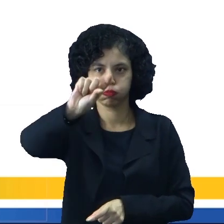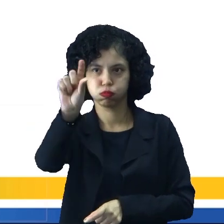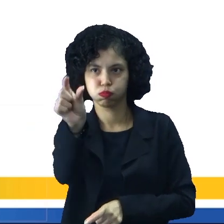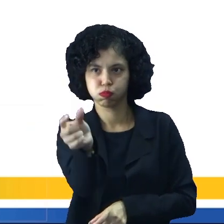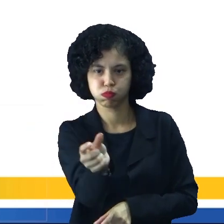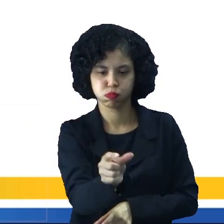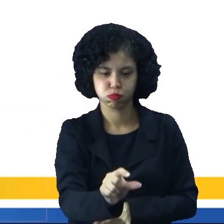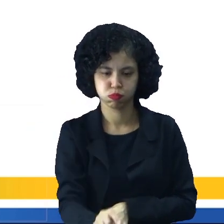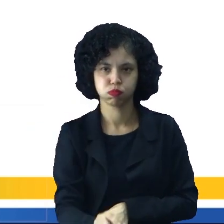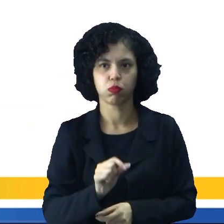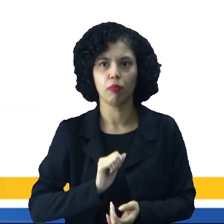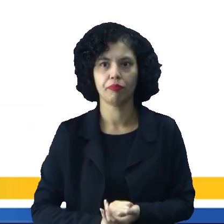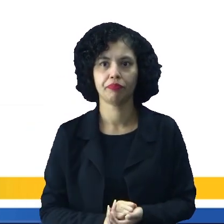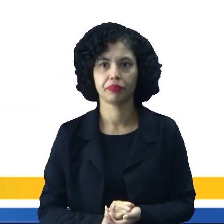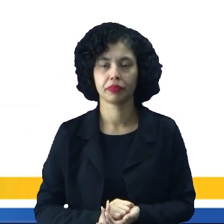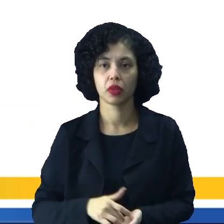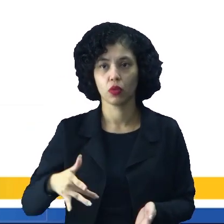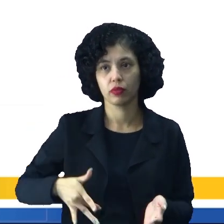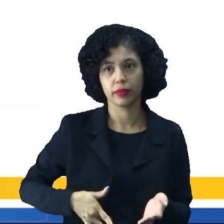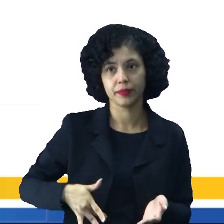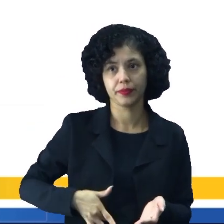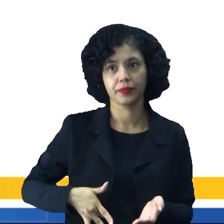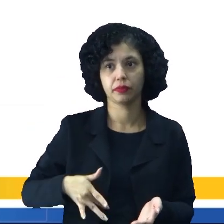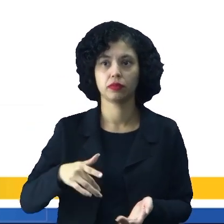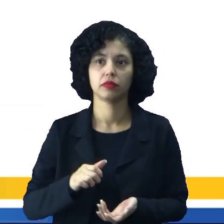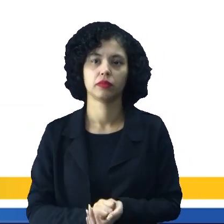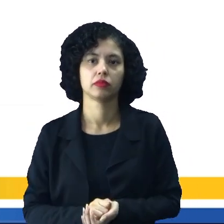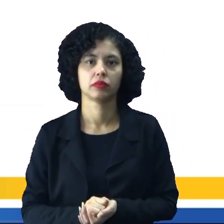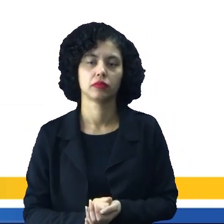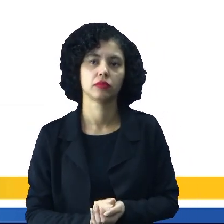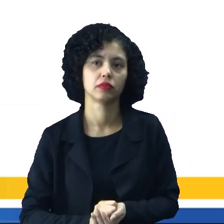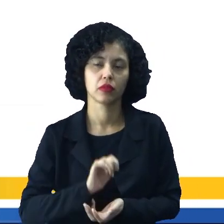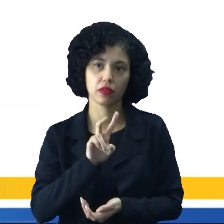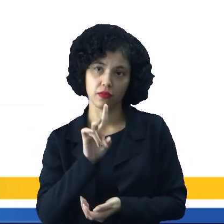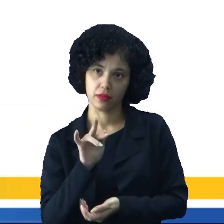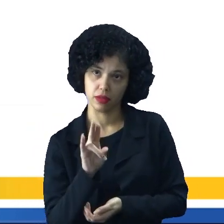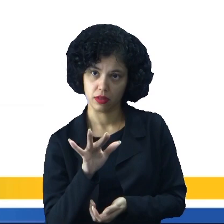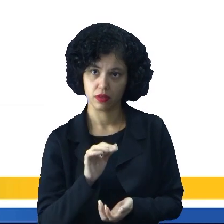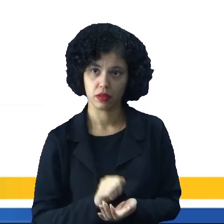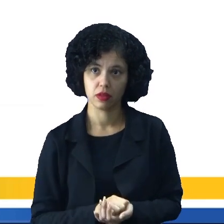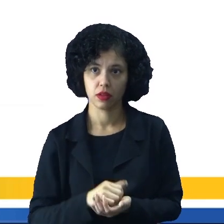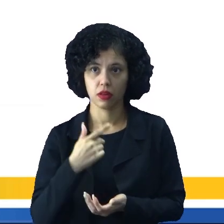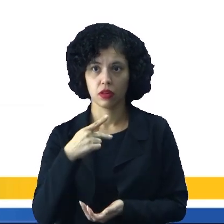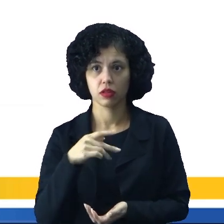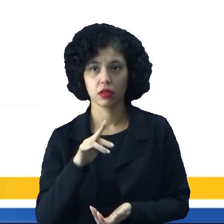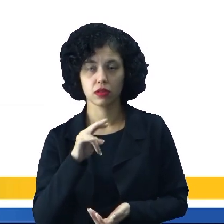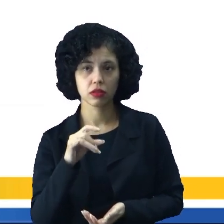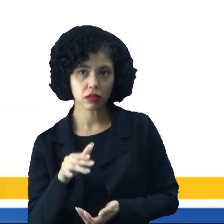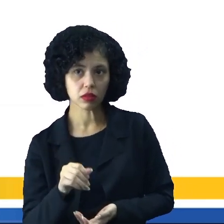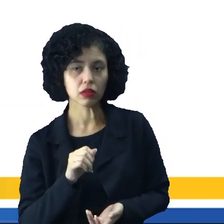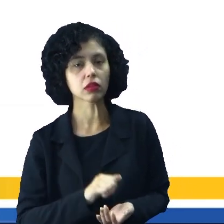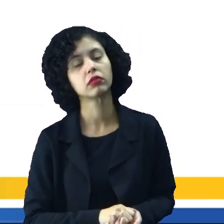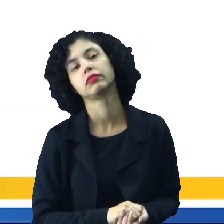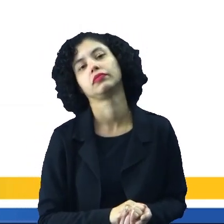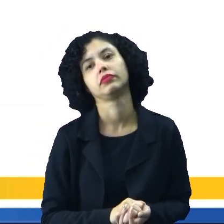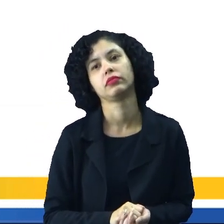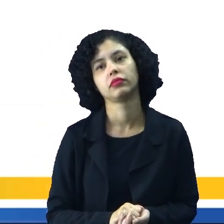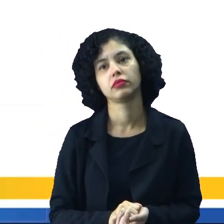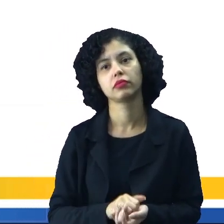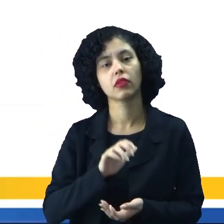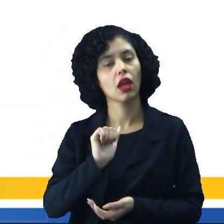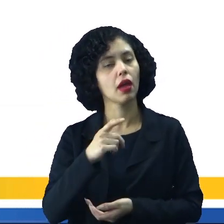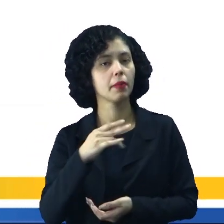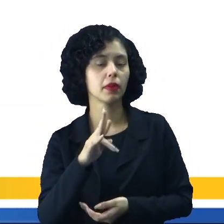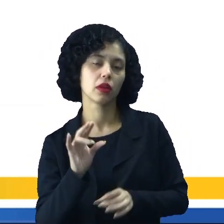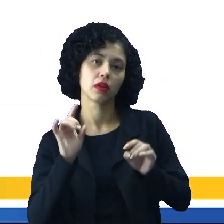também tem o fígado, que é uma glândula acessória, tem a vesícula biliar, o pâncreas, que é uma glândula, tem um apêndice